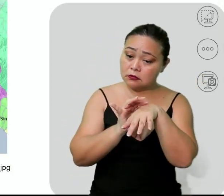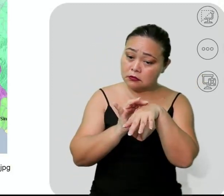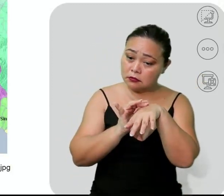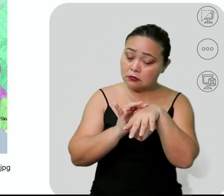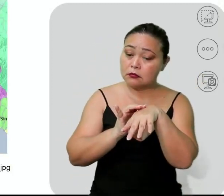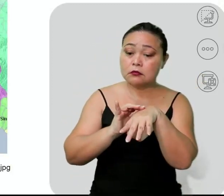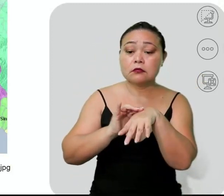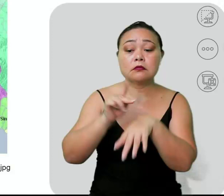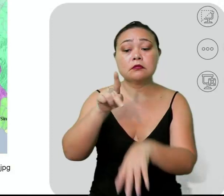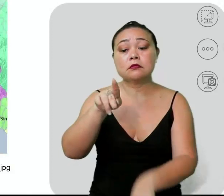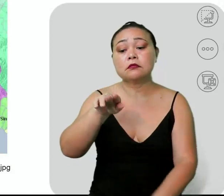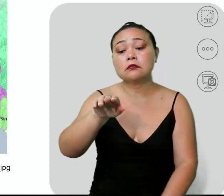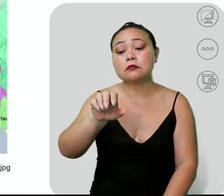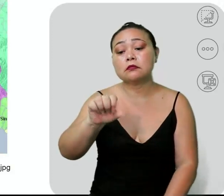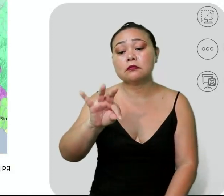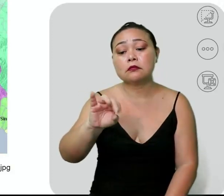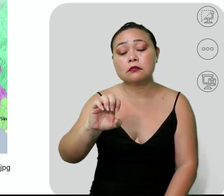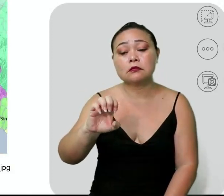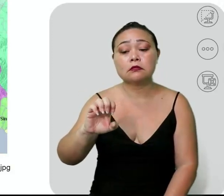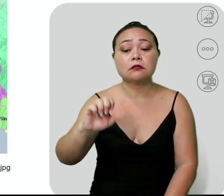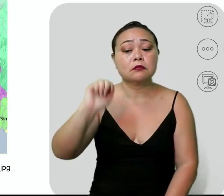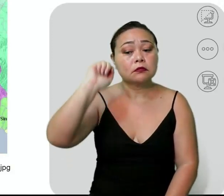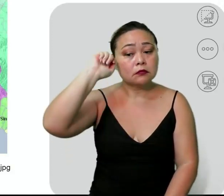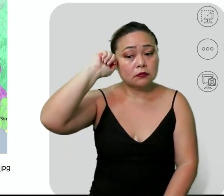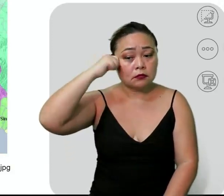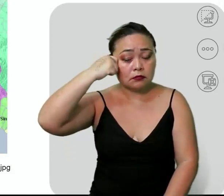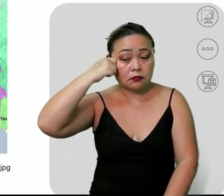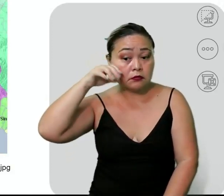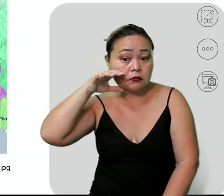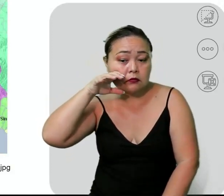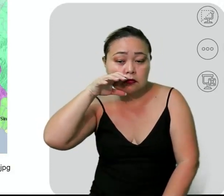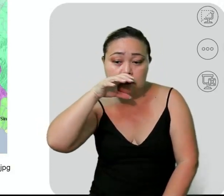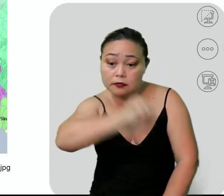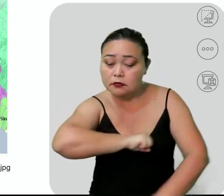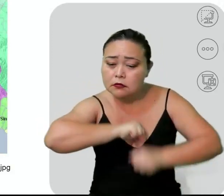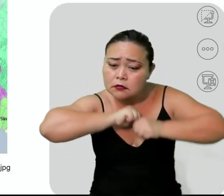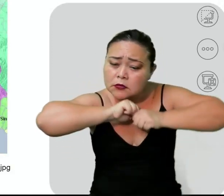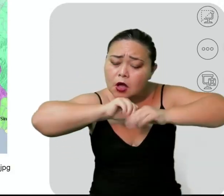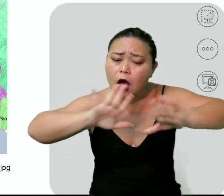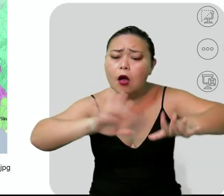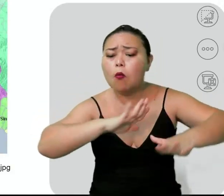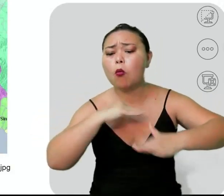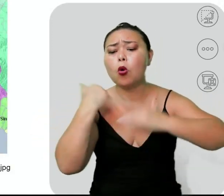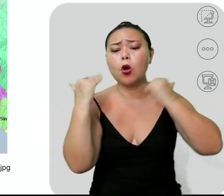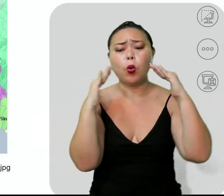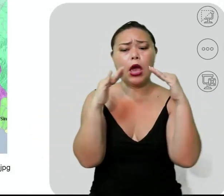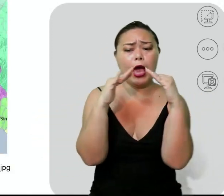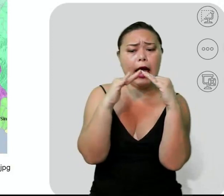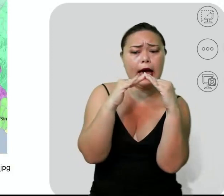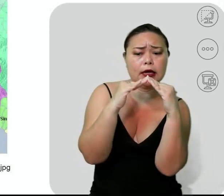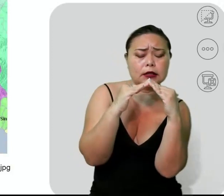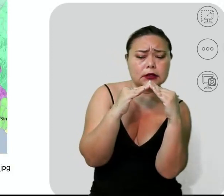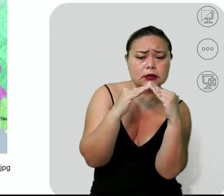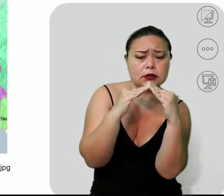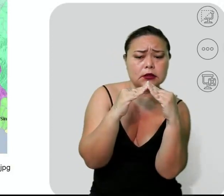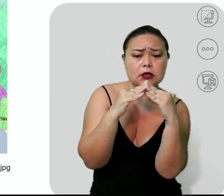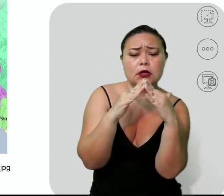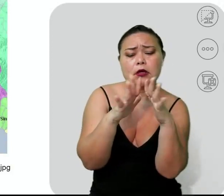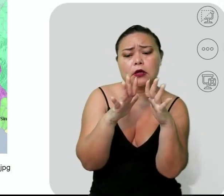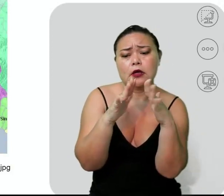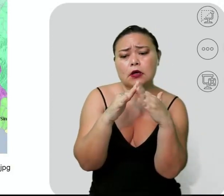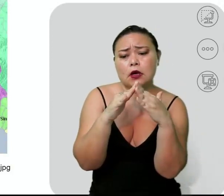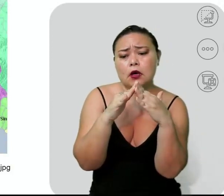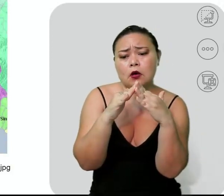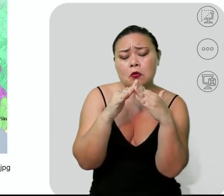espalha de uma tal forma muito rápida. As pessoas que morriam em casas, né,